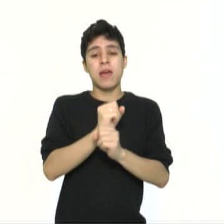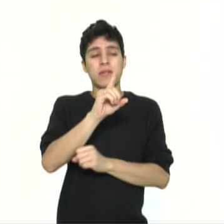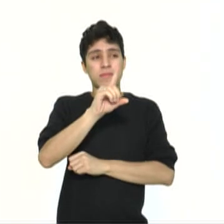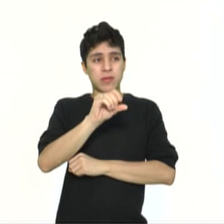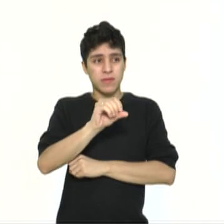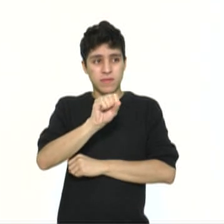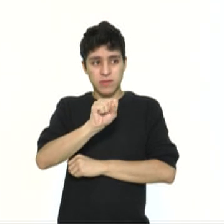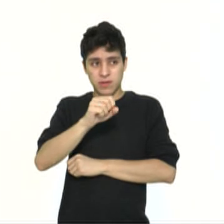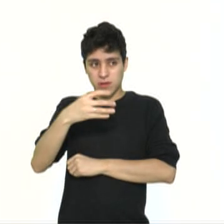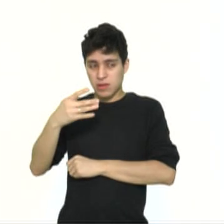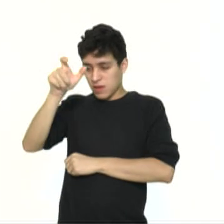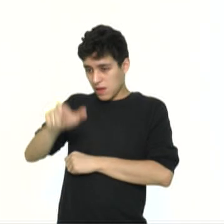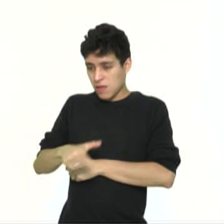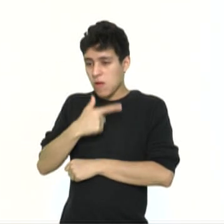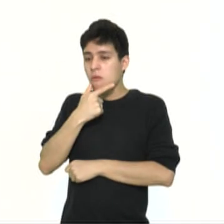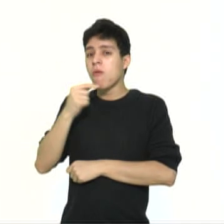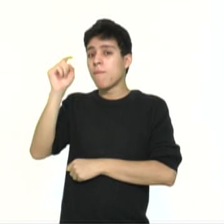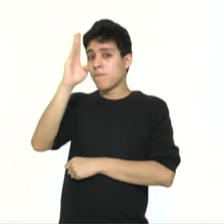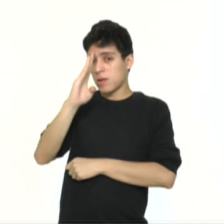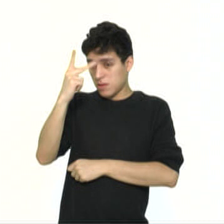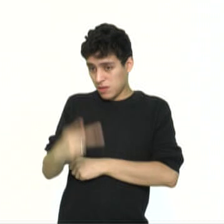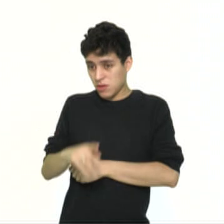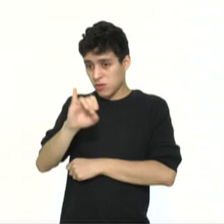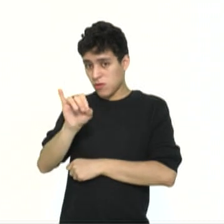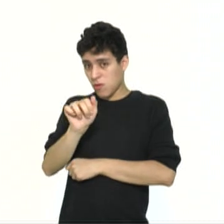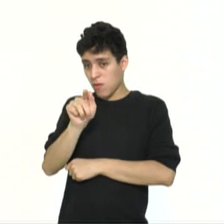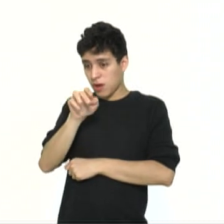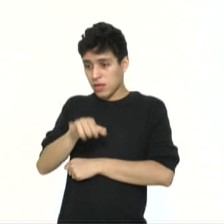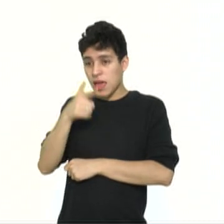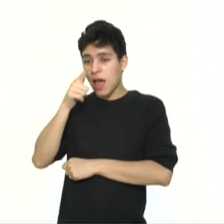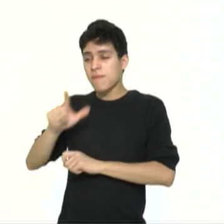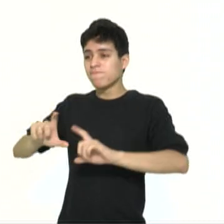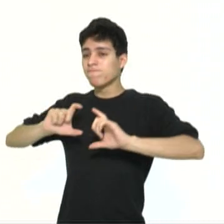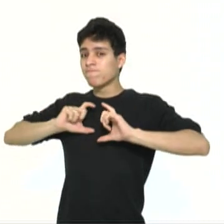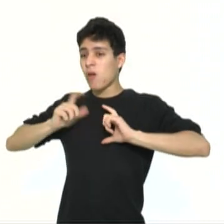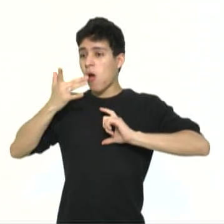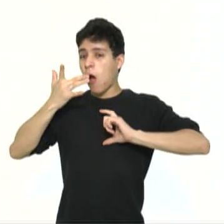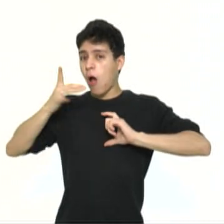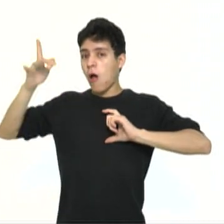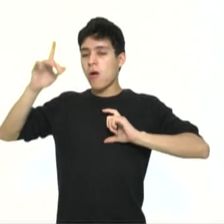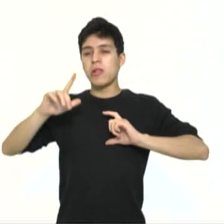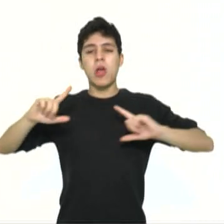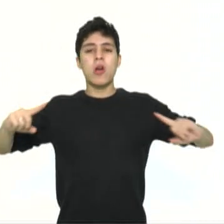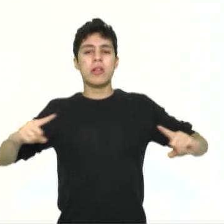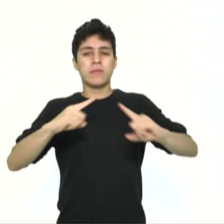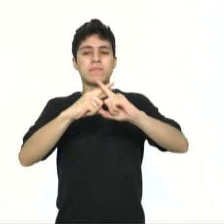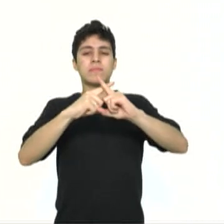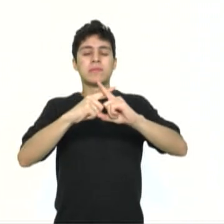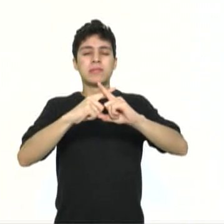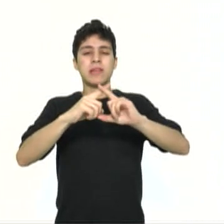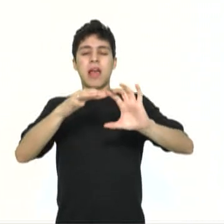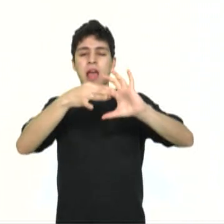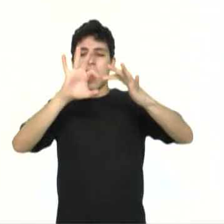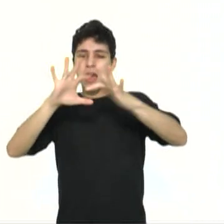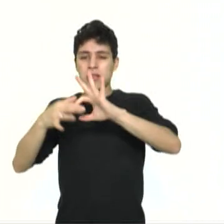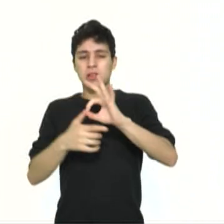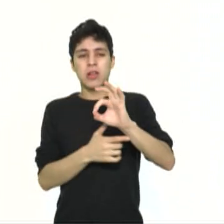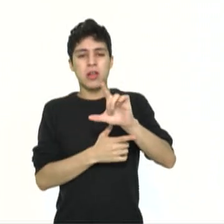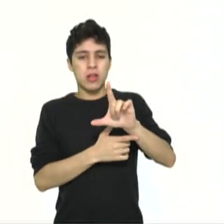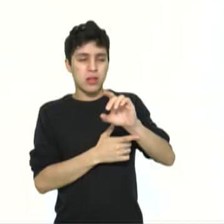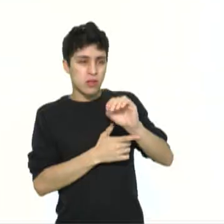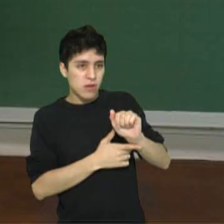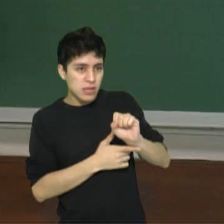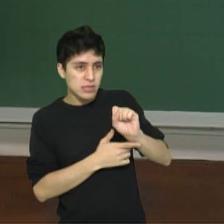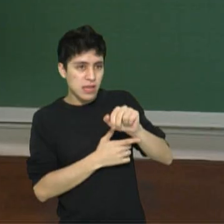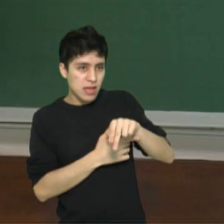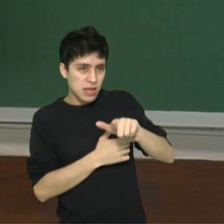1984, o brasileiro Joaquim Cruz ganhou a medalha de ouro nas Olimpíadas de Los Angeles, tá? No atletismo, quando ele